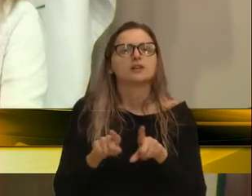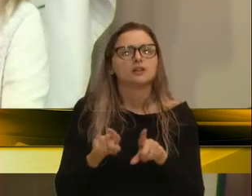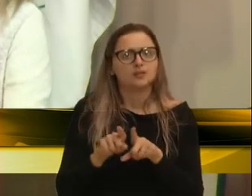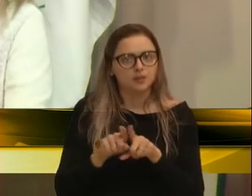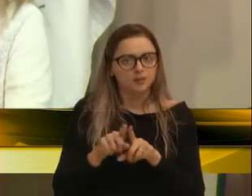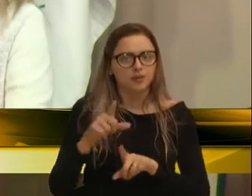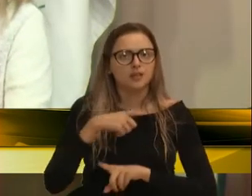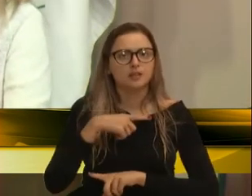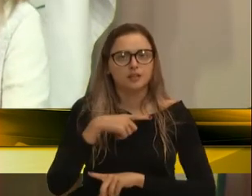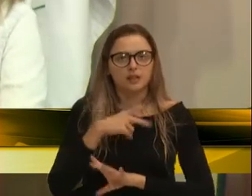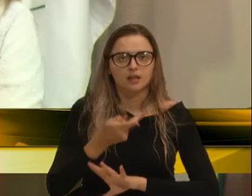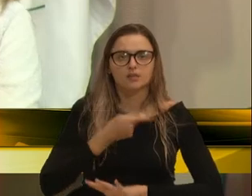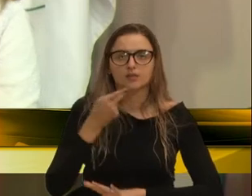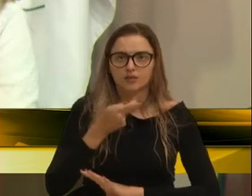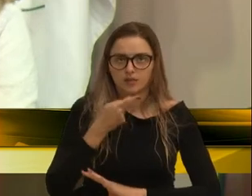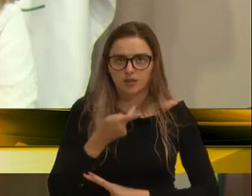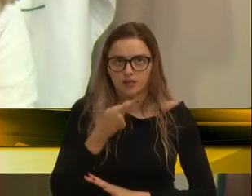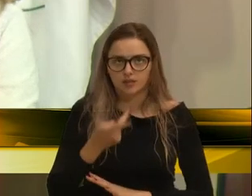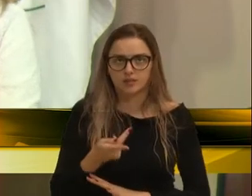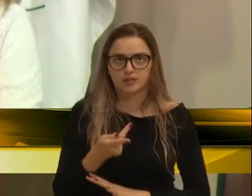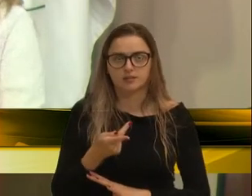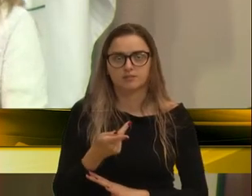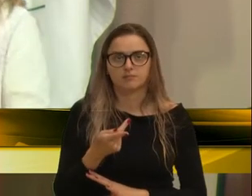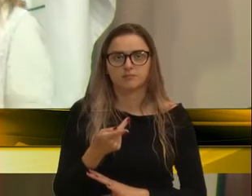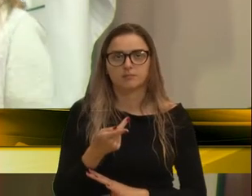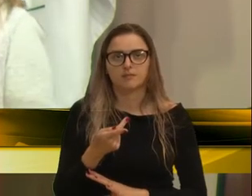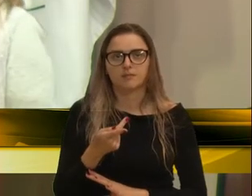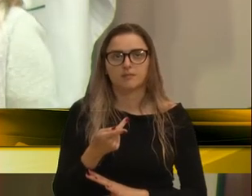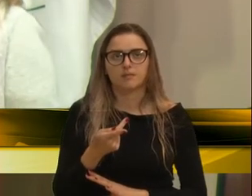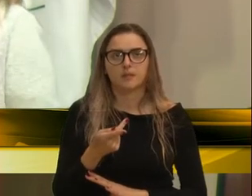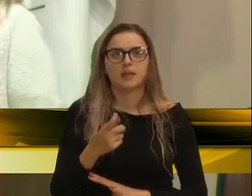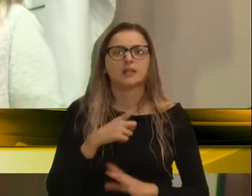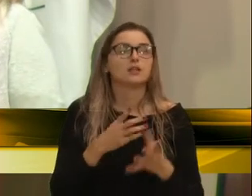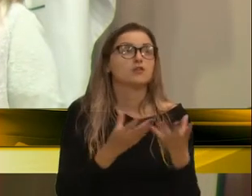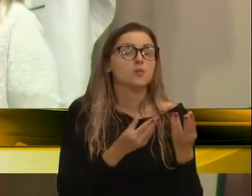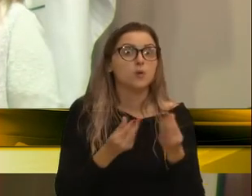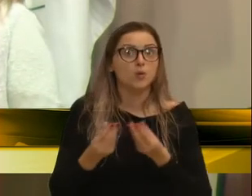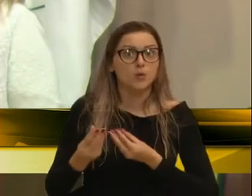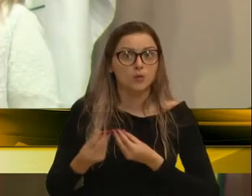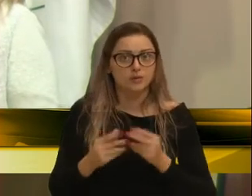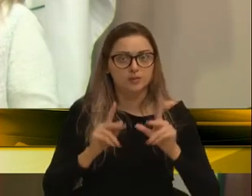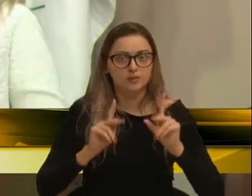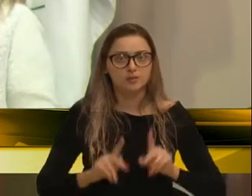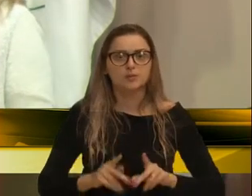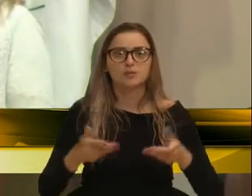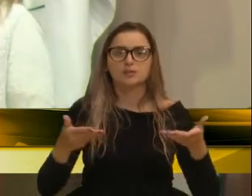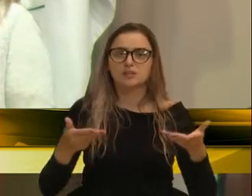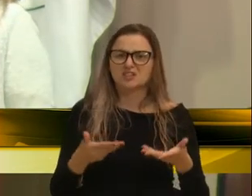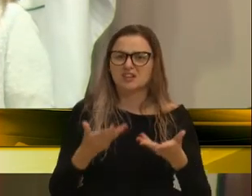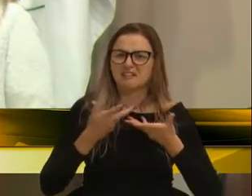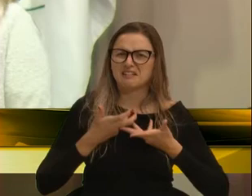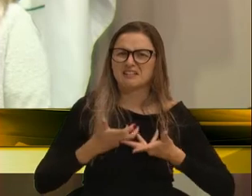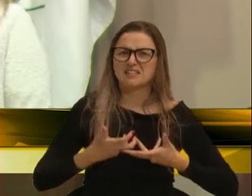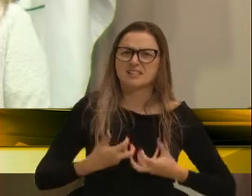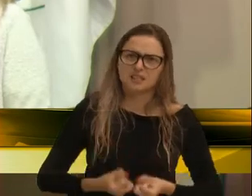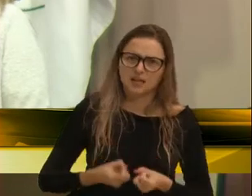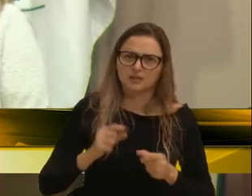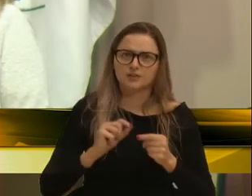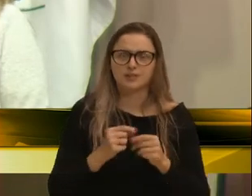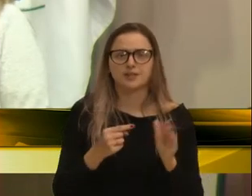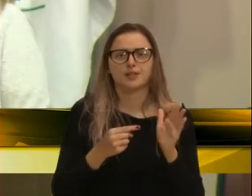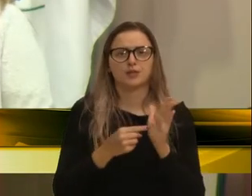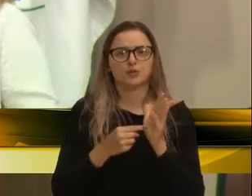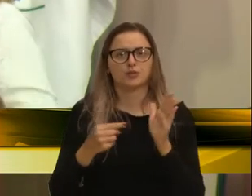ocorreram depoimentos de muitas pessoas que já estariam cansadas de fazer